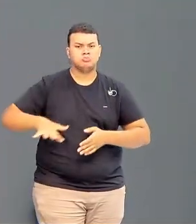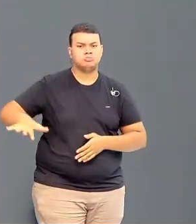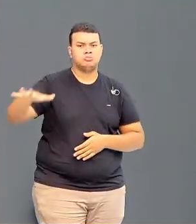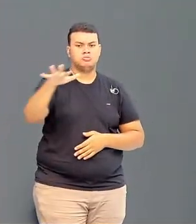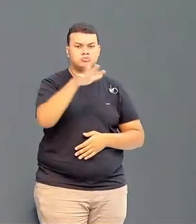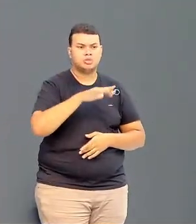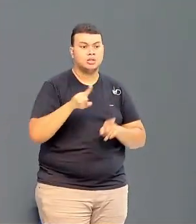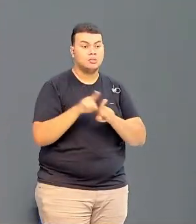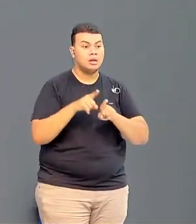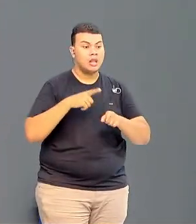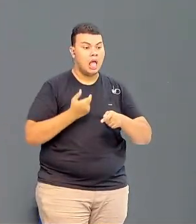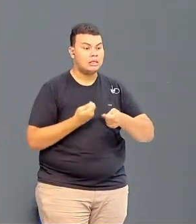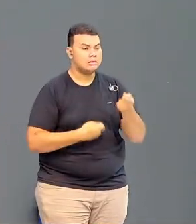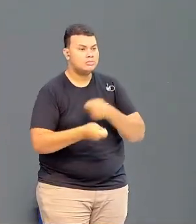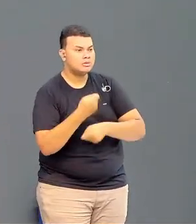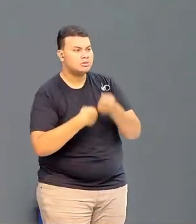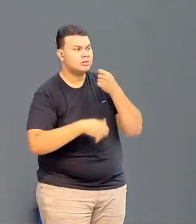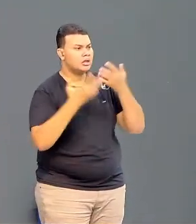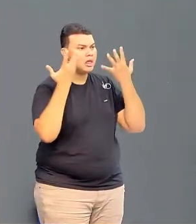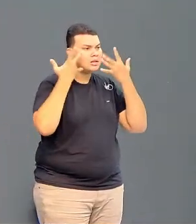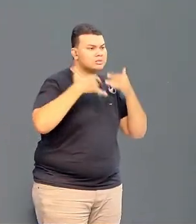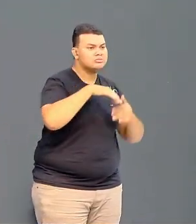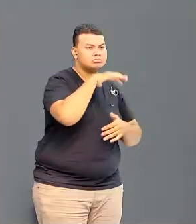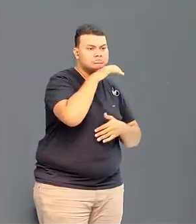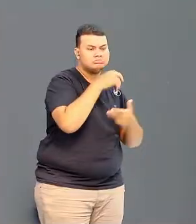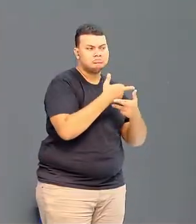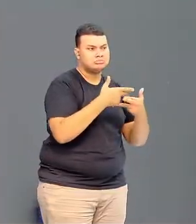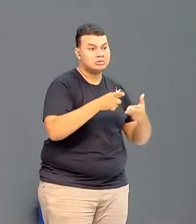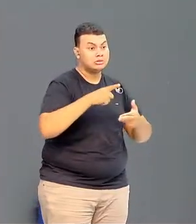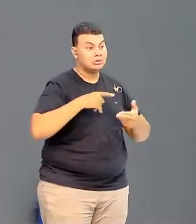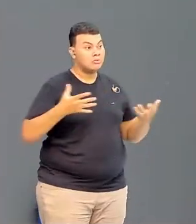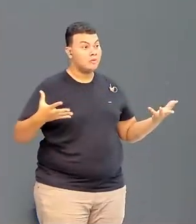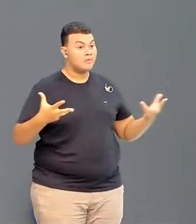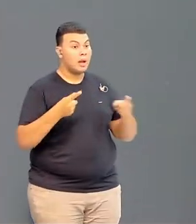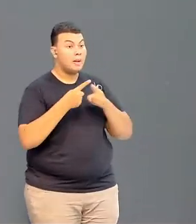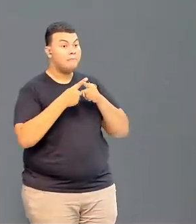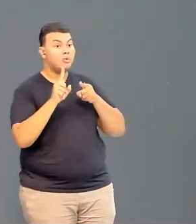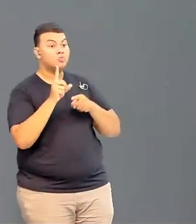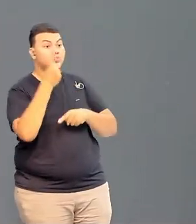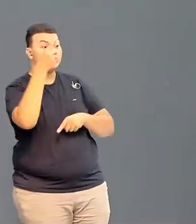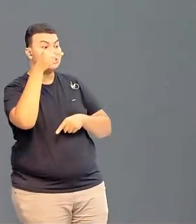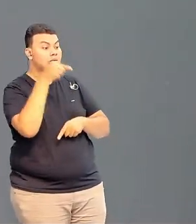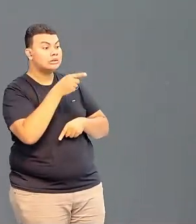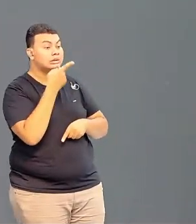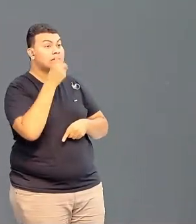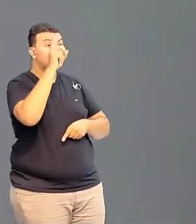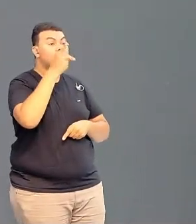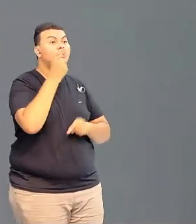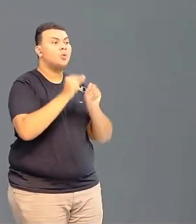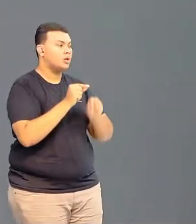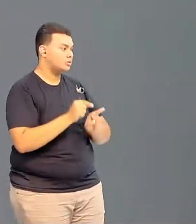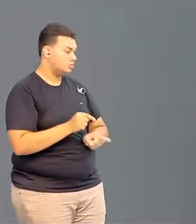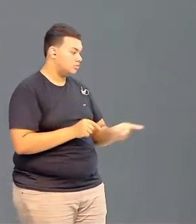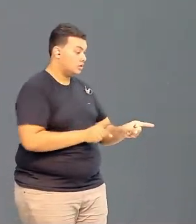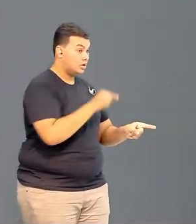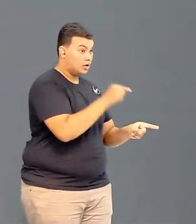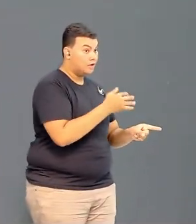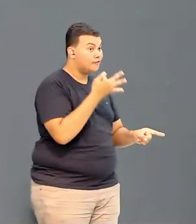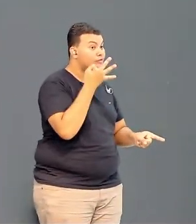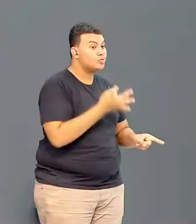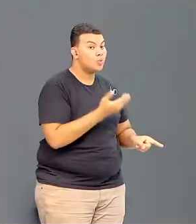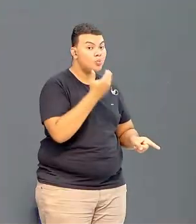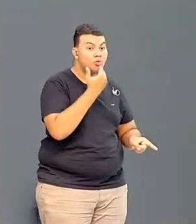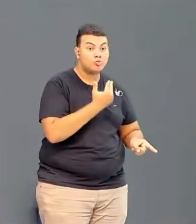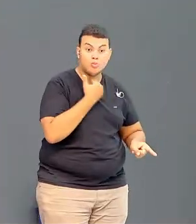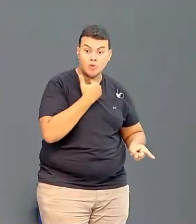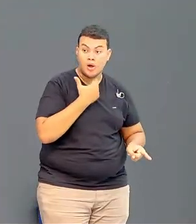animais, administravam aquele lugar de perfeição, mas o argumento de Deus é: esse fruto aqui vocês não comem.